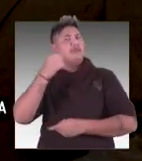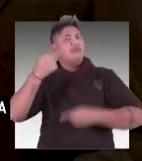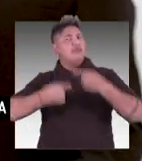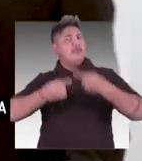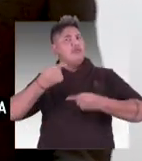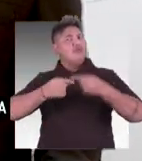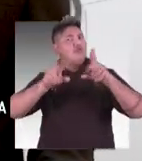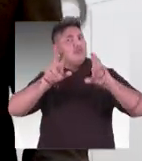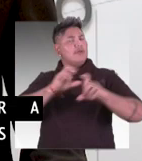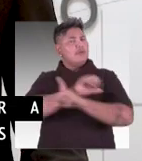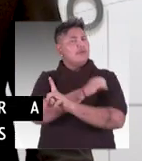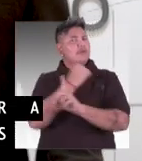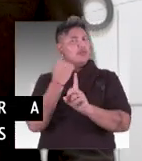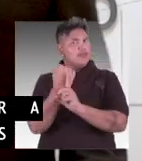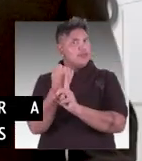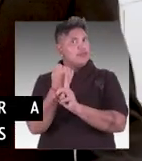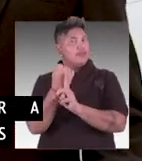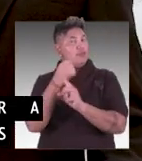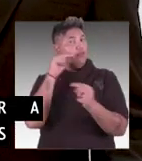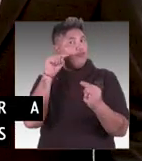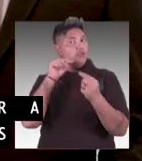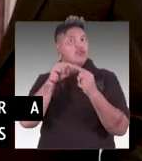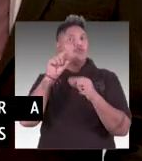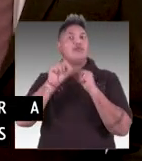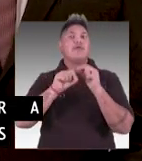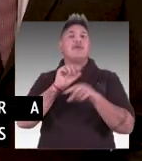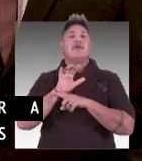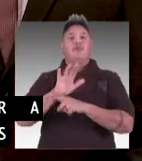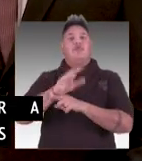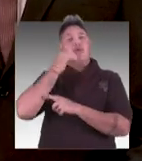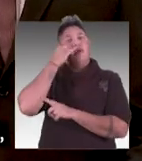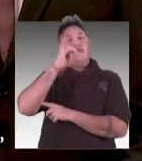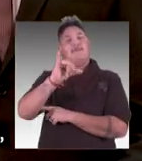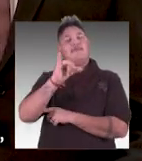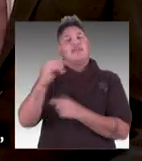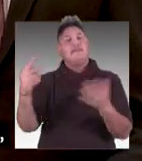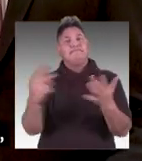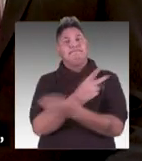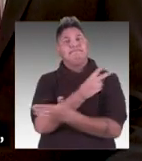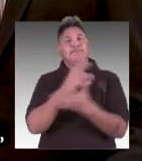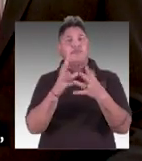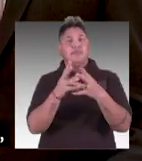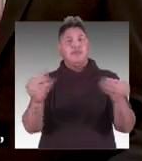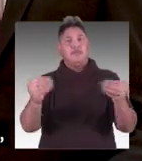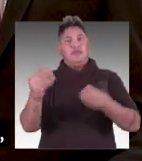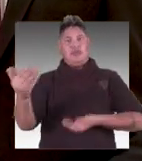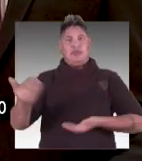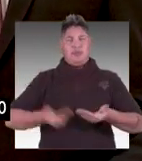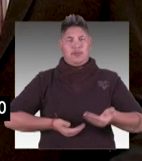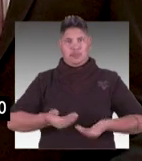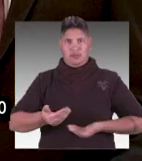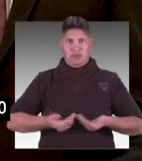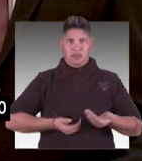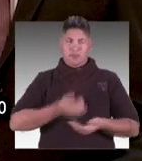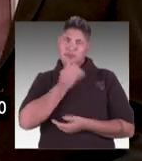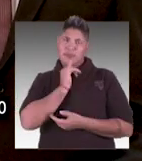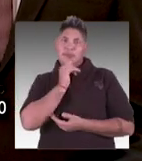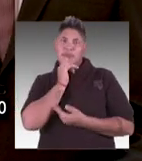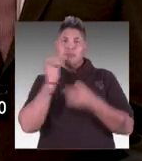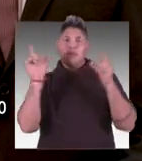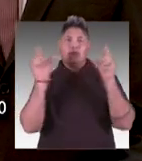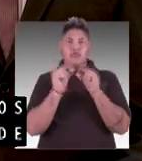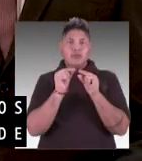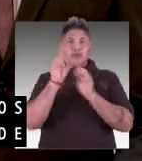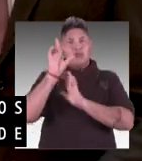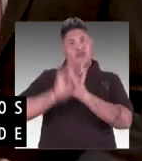tema com a sociedade. A intenção é ajudar a prevenir situações que prejudiquem os trabalhadores, como a